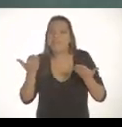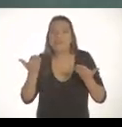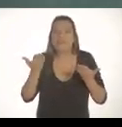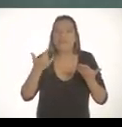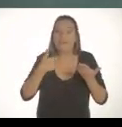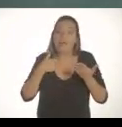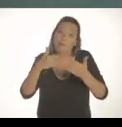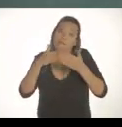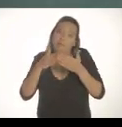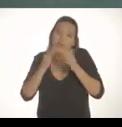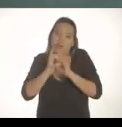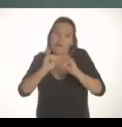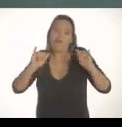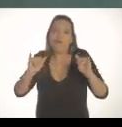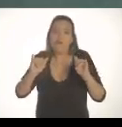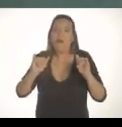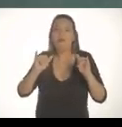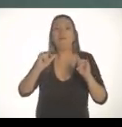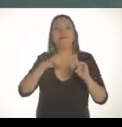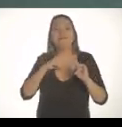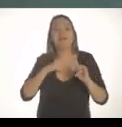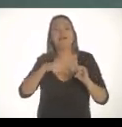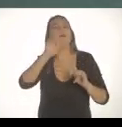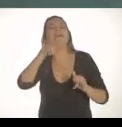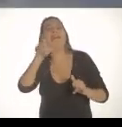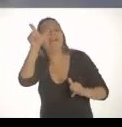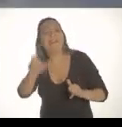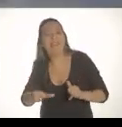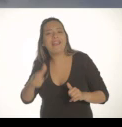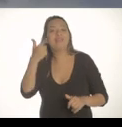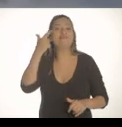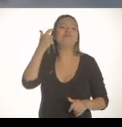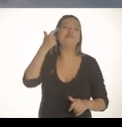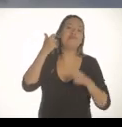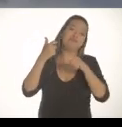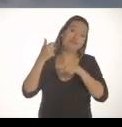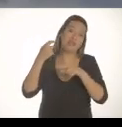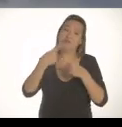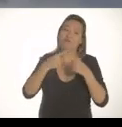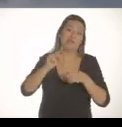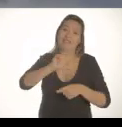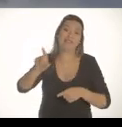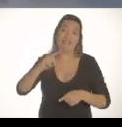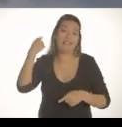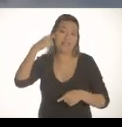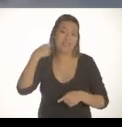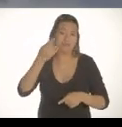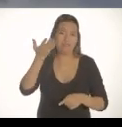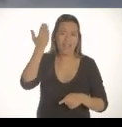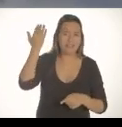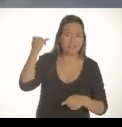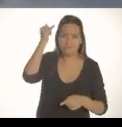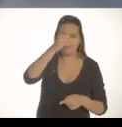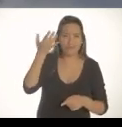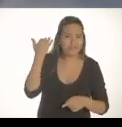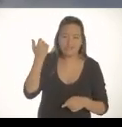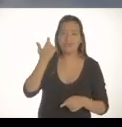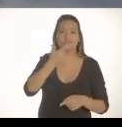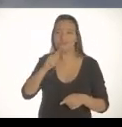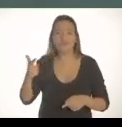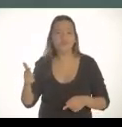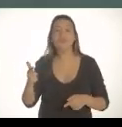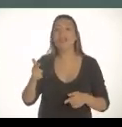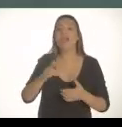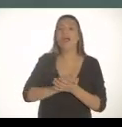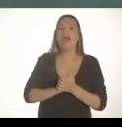pra Marcelo Freixo, cara, olha isso. Fazia a menor ideia de quem ele era. Não era deputado ainda, era professor de história. E eu falei: cara, eu tô perdido